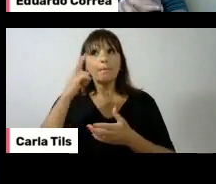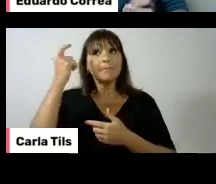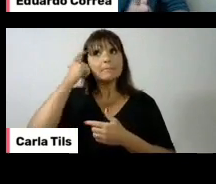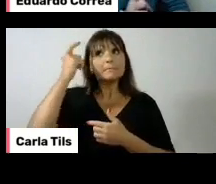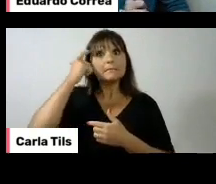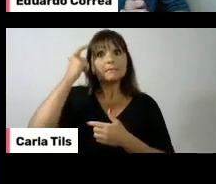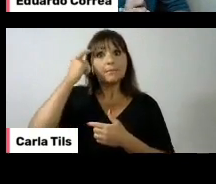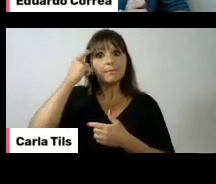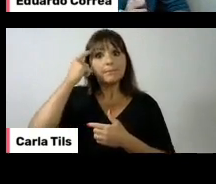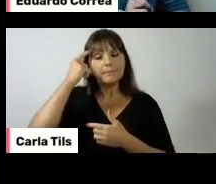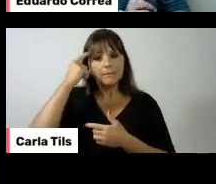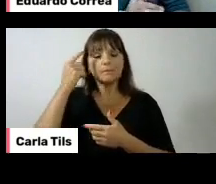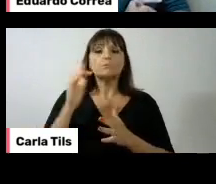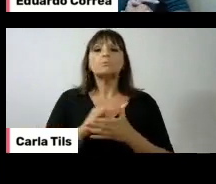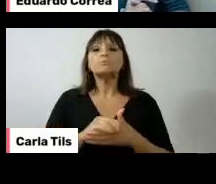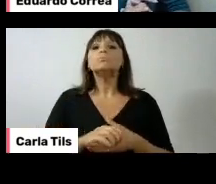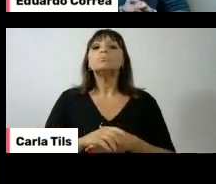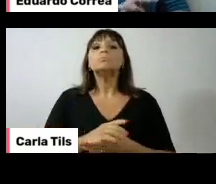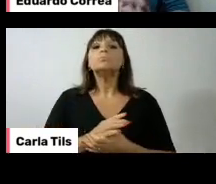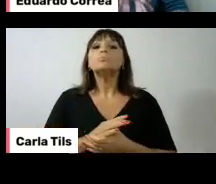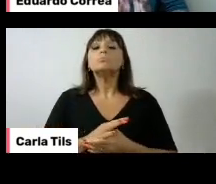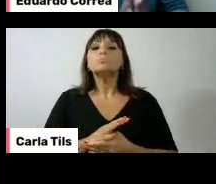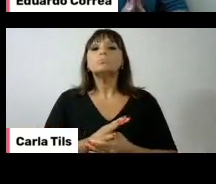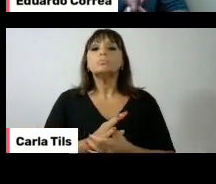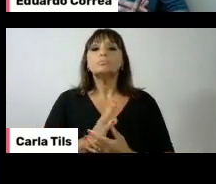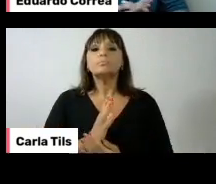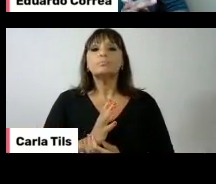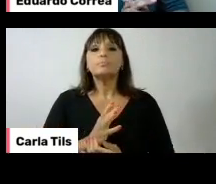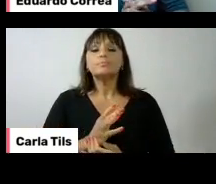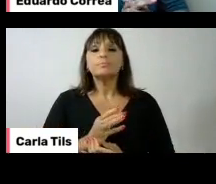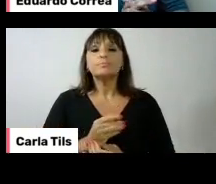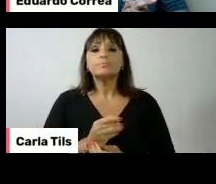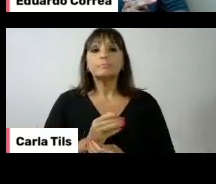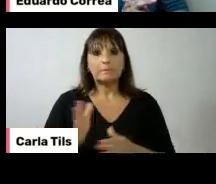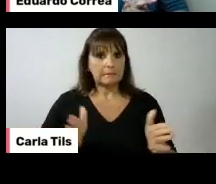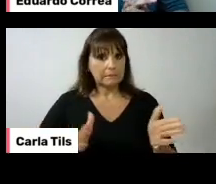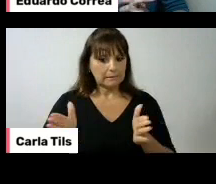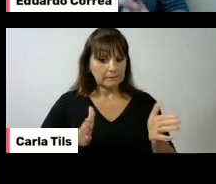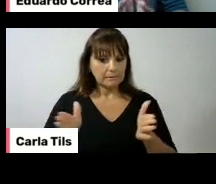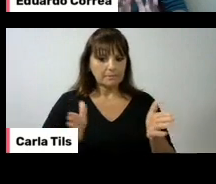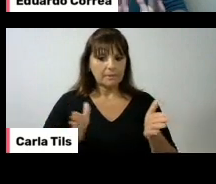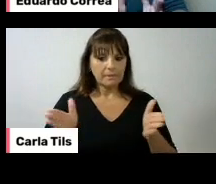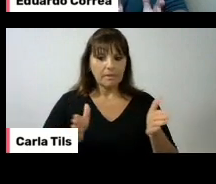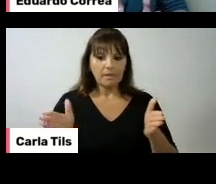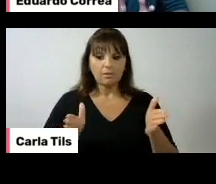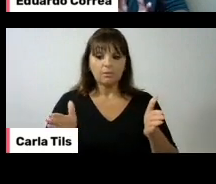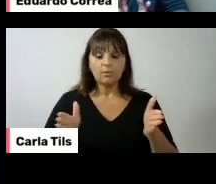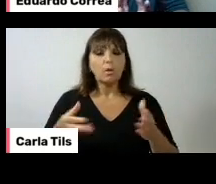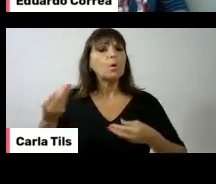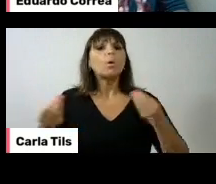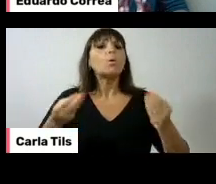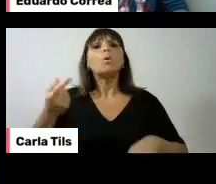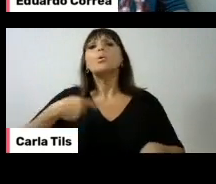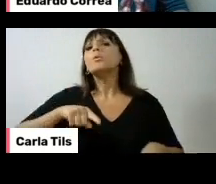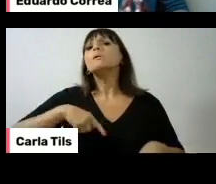quero até mesmo adiantar para você. A acessibilidade em si, como nós devemos pensar